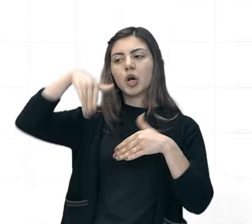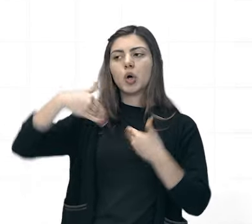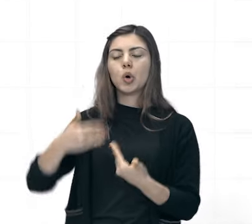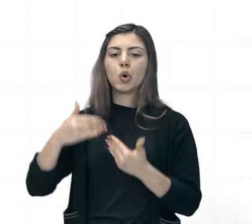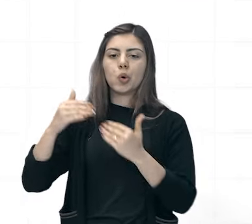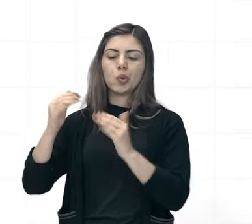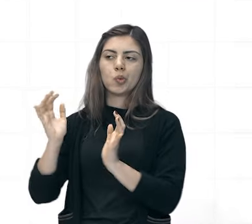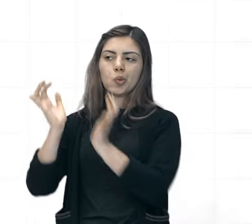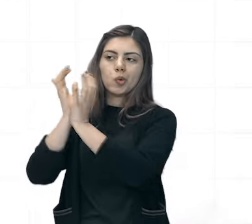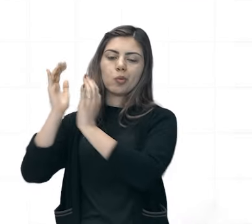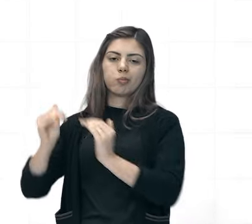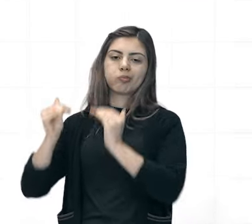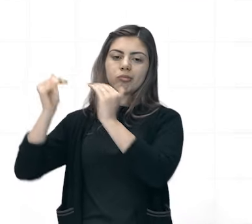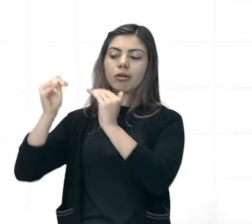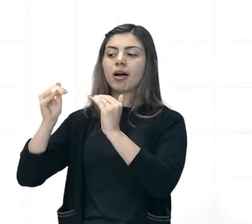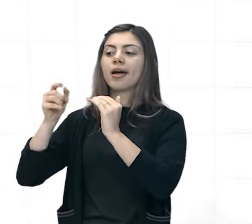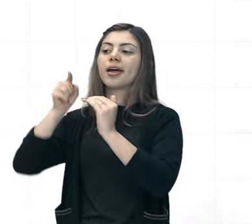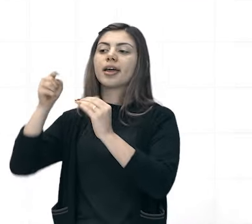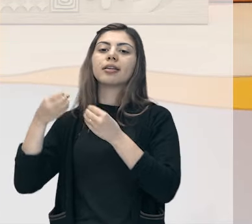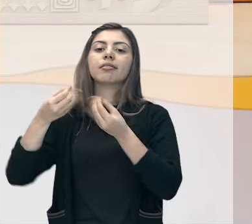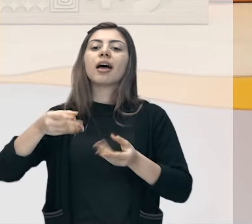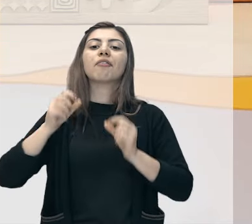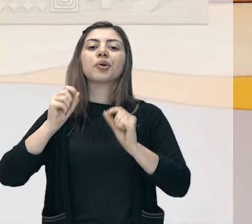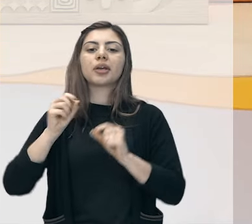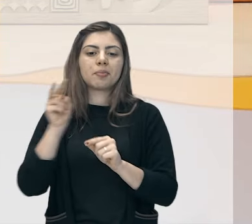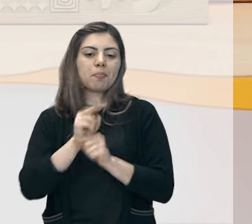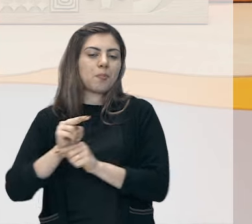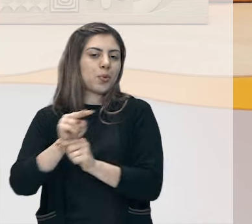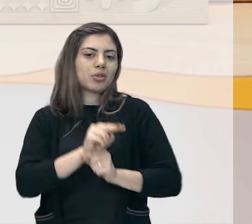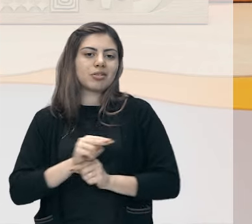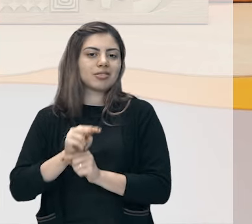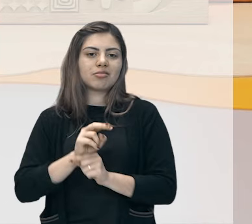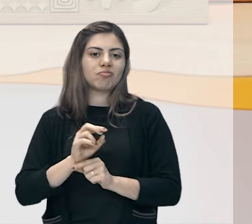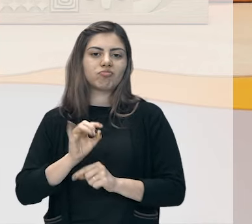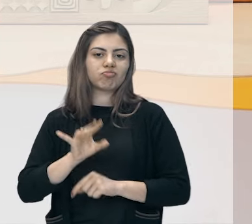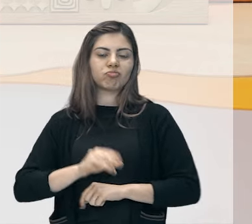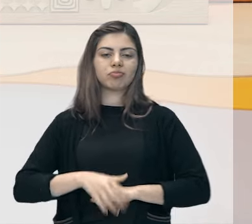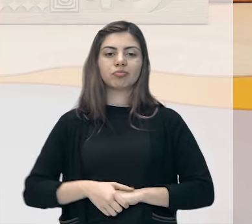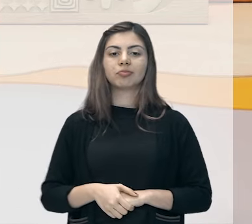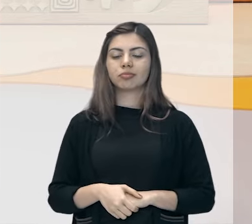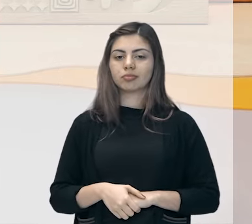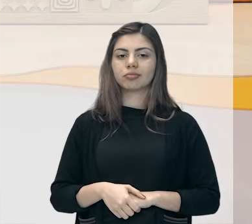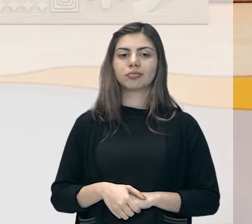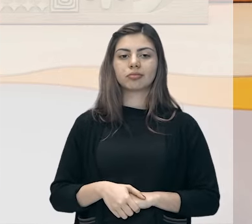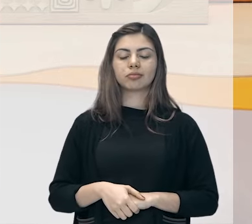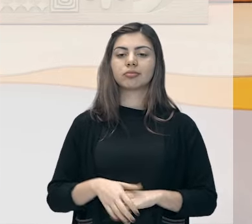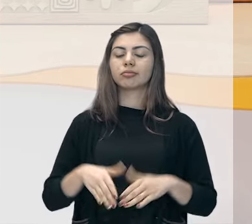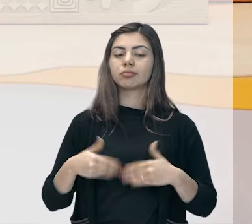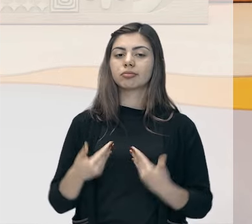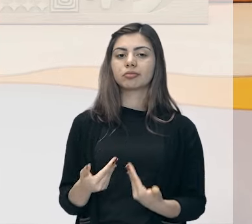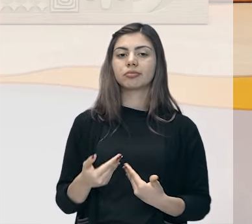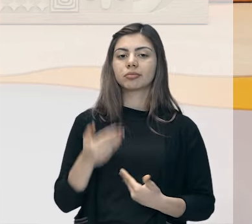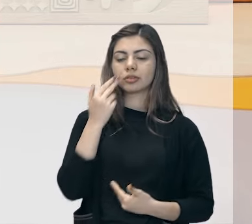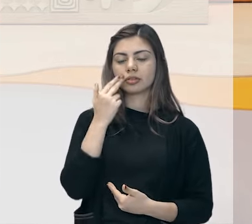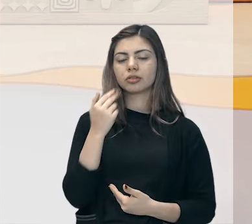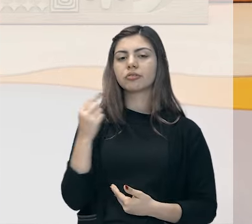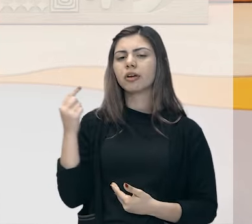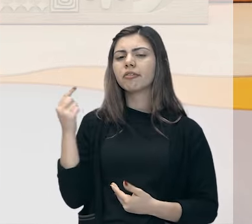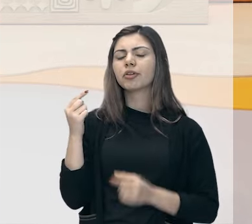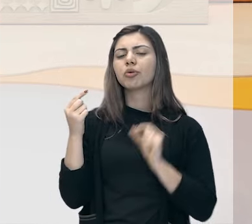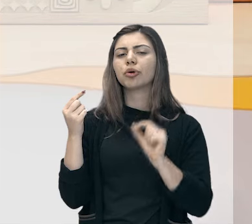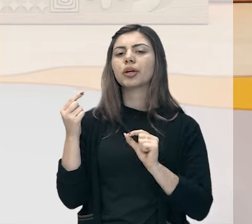de proteção e subsistência. Certo, turminha? Então a gente vai ver que no Egito